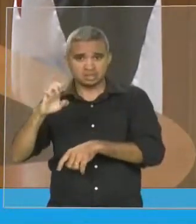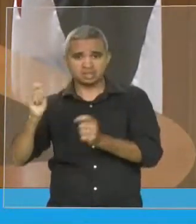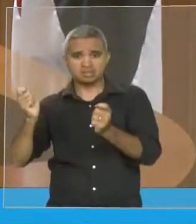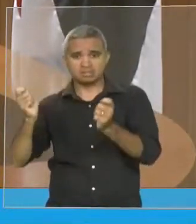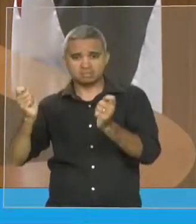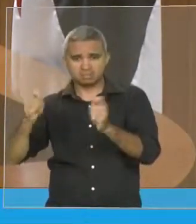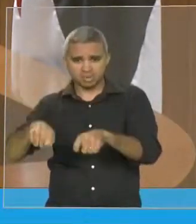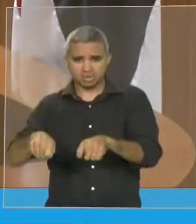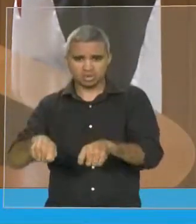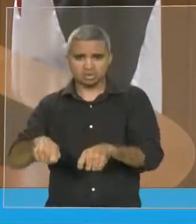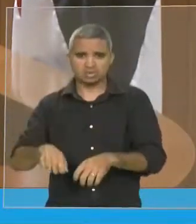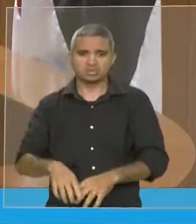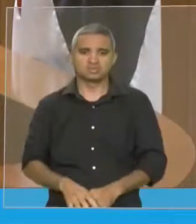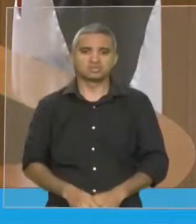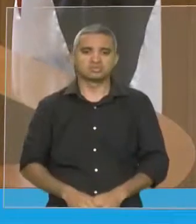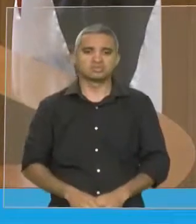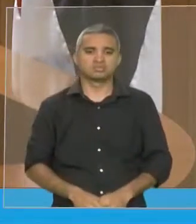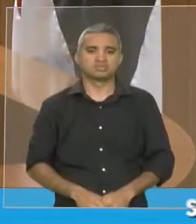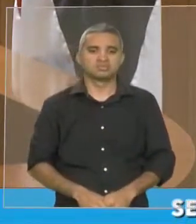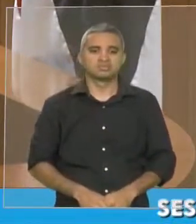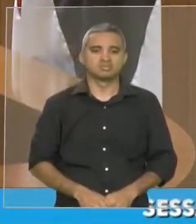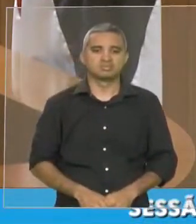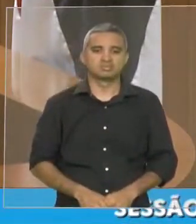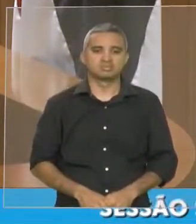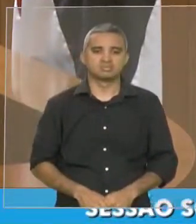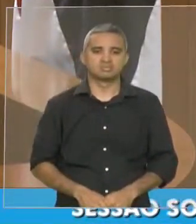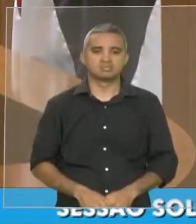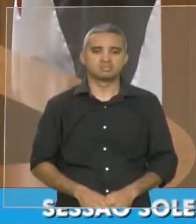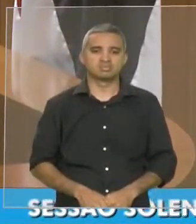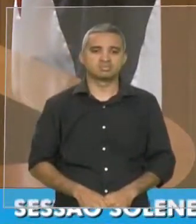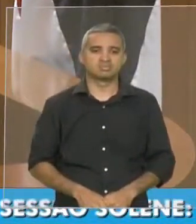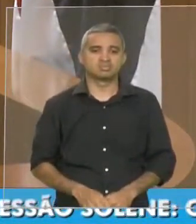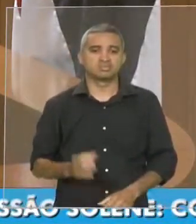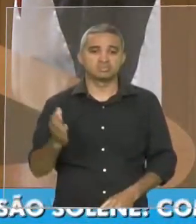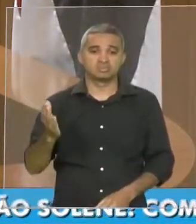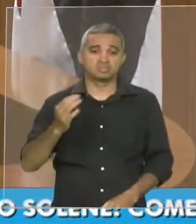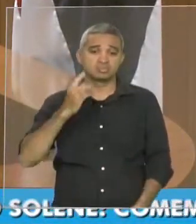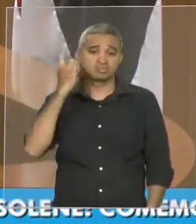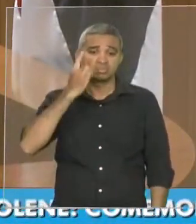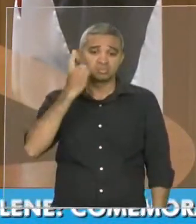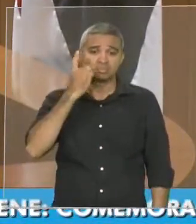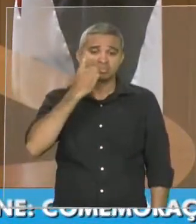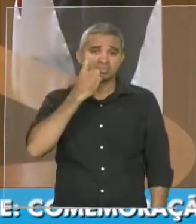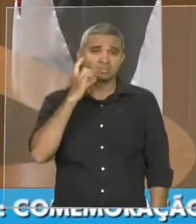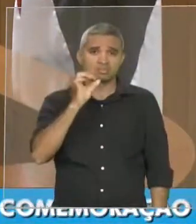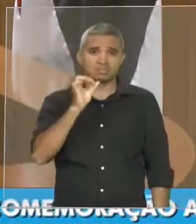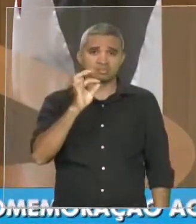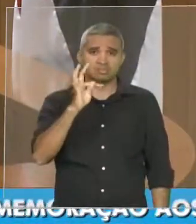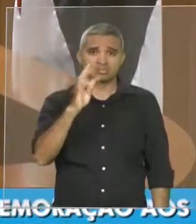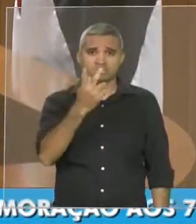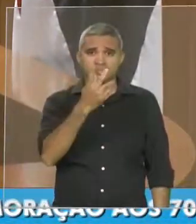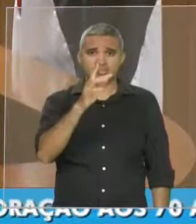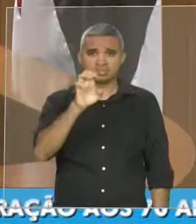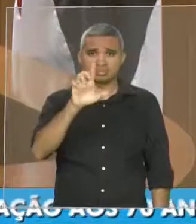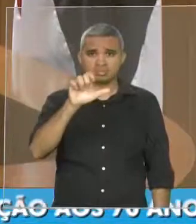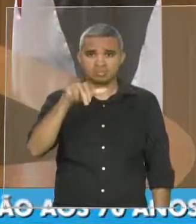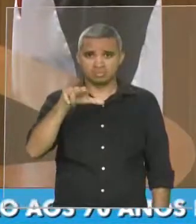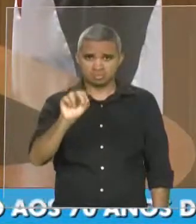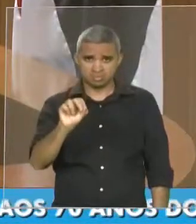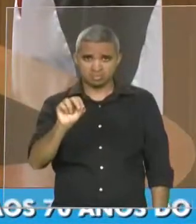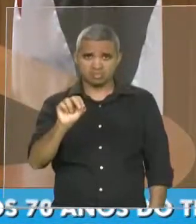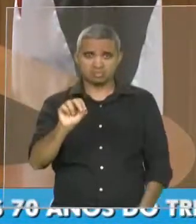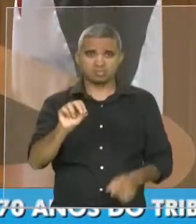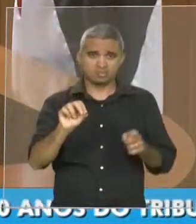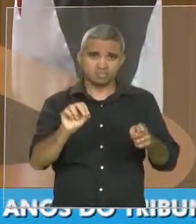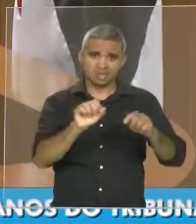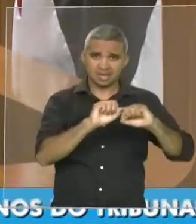estou antecipando o futuro, né? Olha lá, deputado Otelino, não é obrigado a pedir,